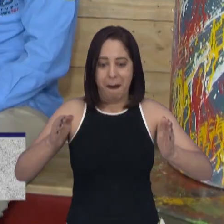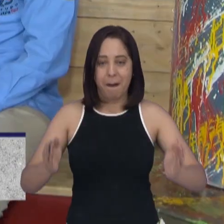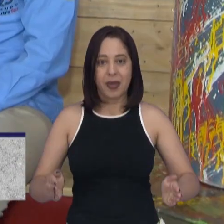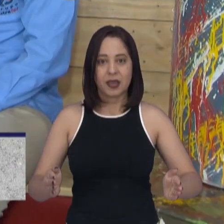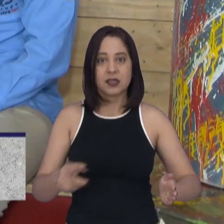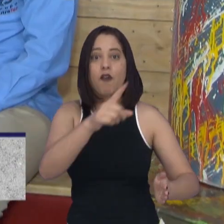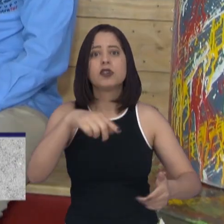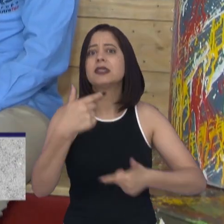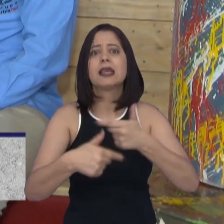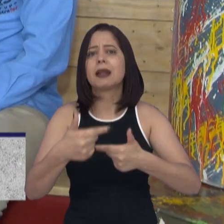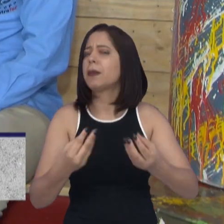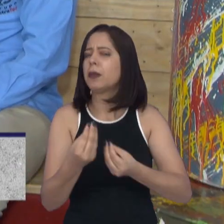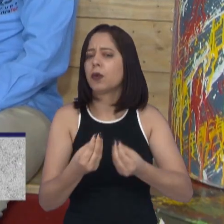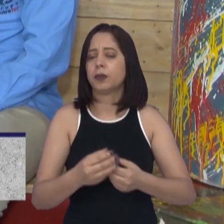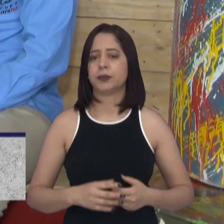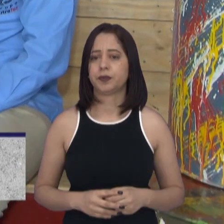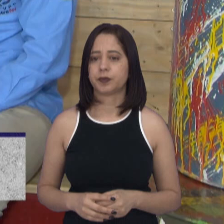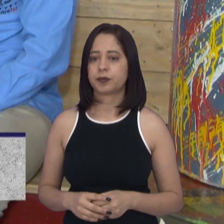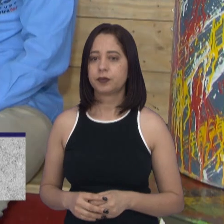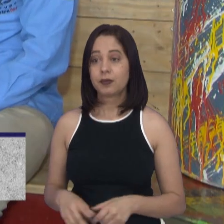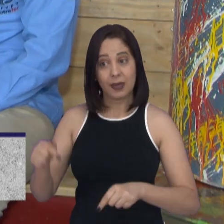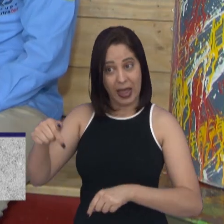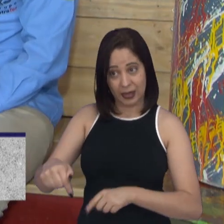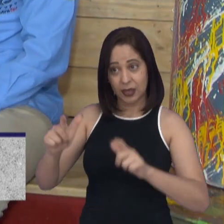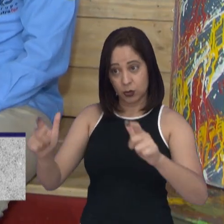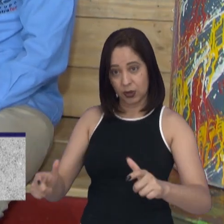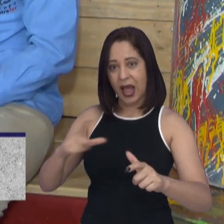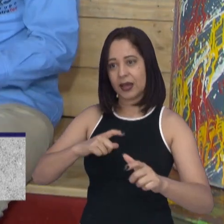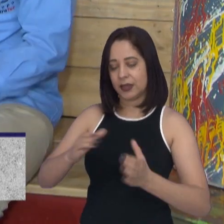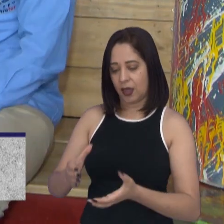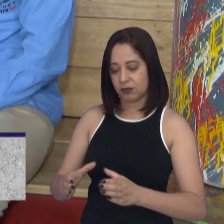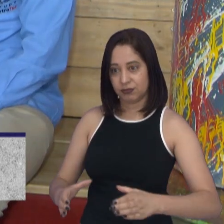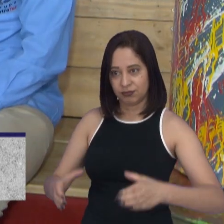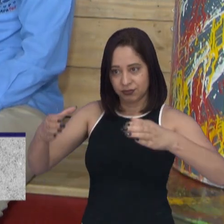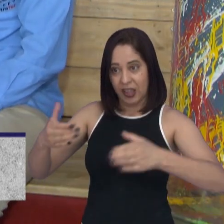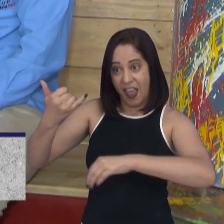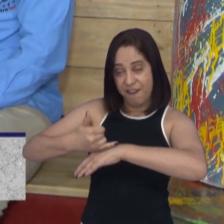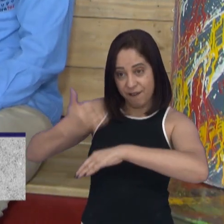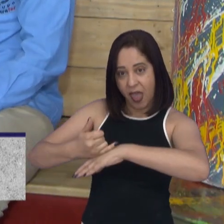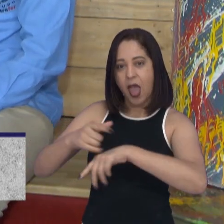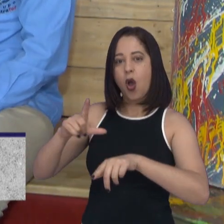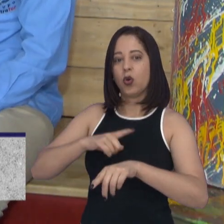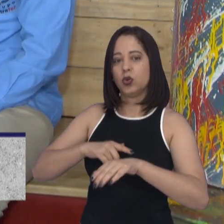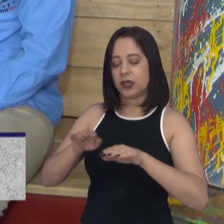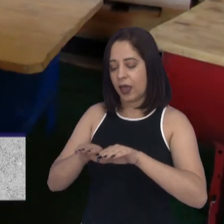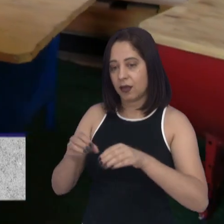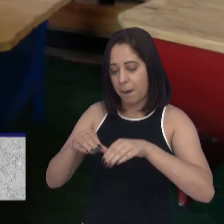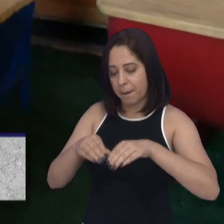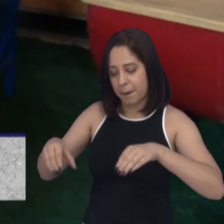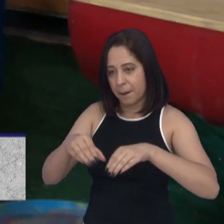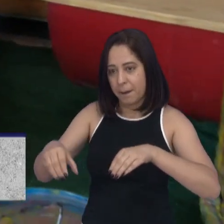trabalho de vocês aqui? Perfeito. Aqui nós temos os tambores, os pallets, que são algumas amostras das possibilidades,